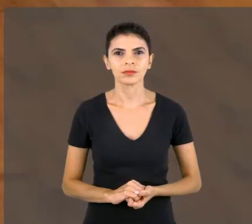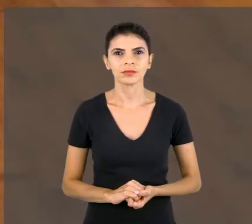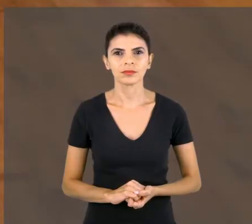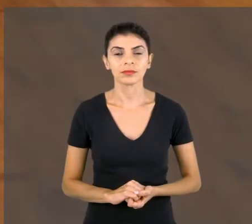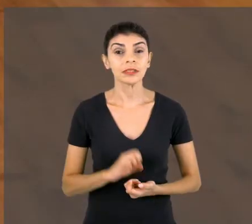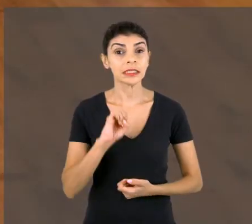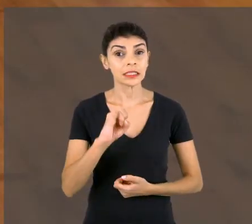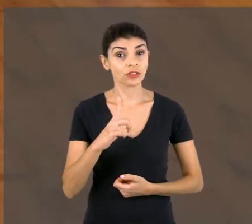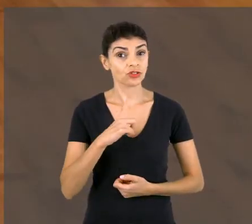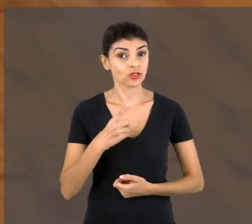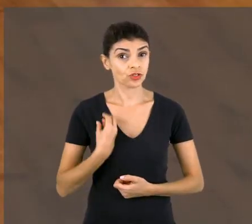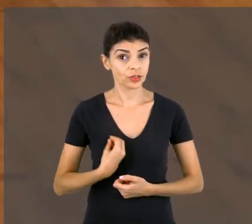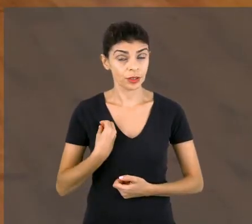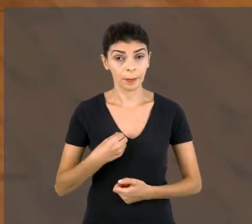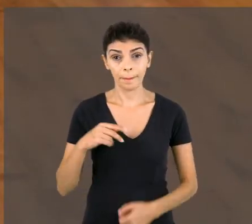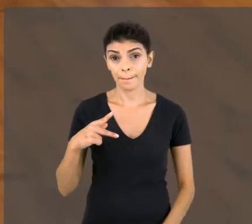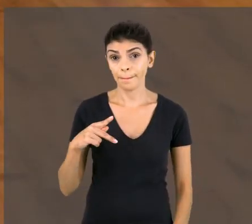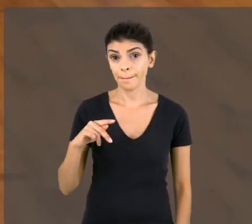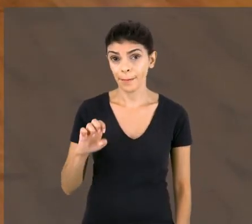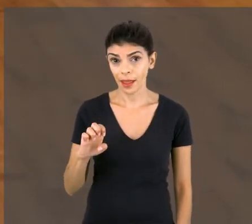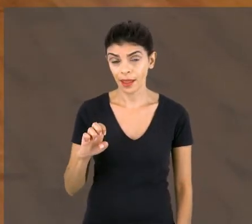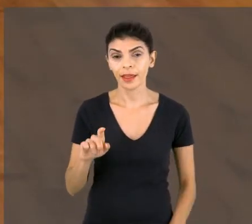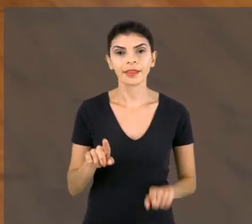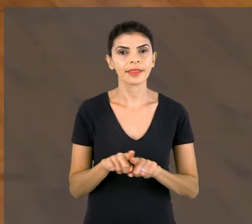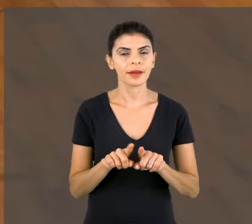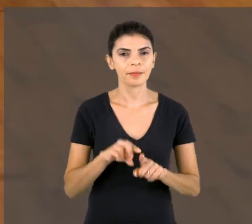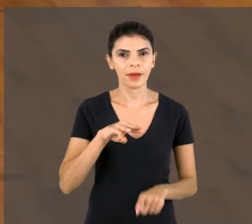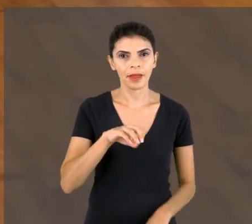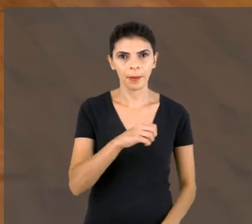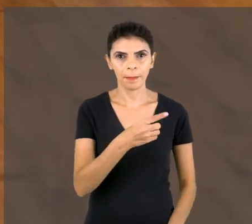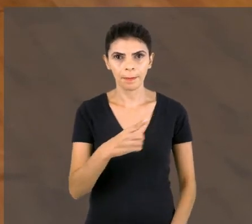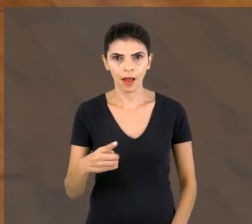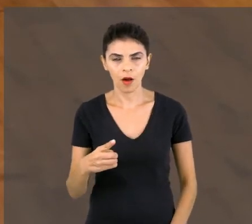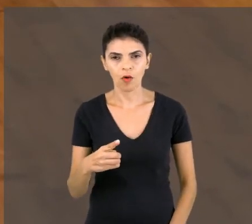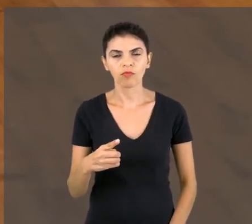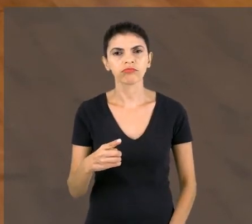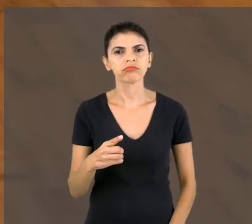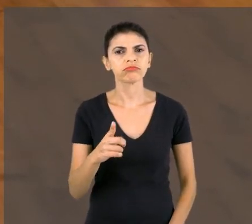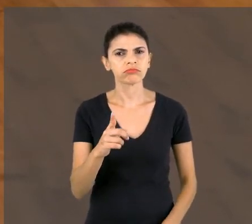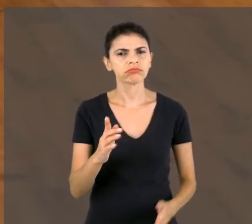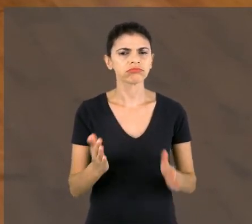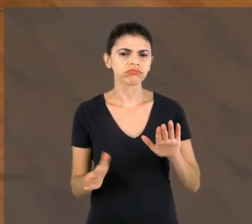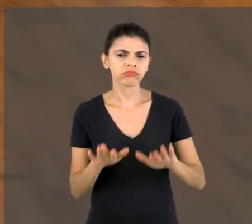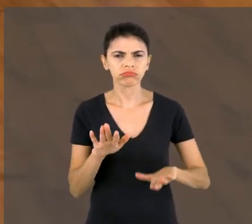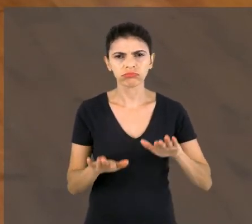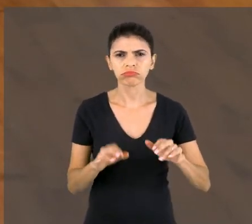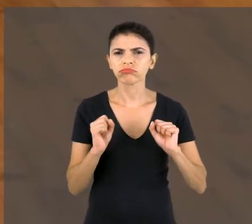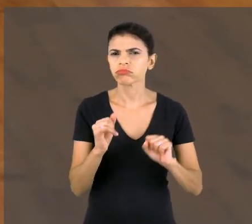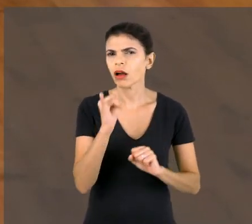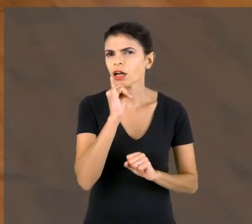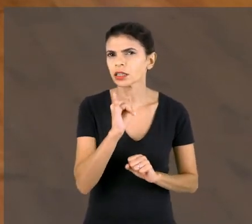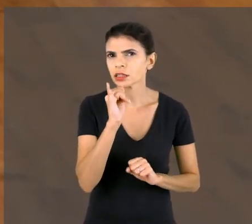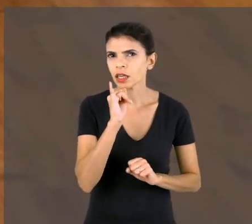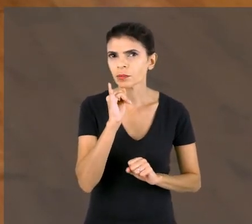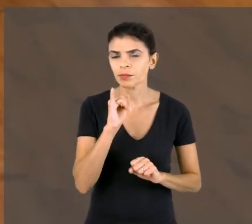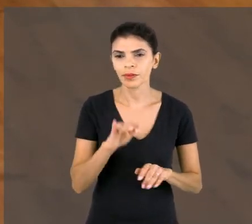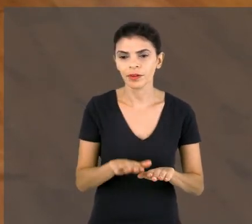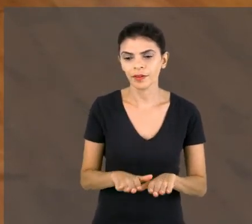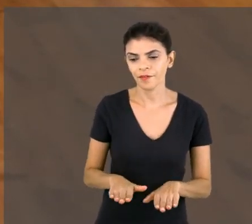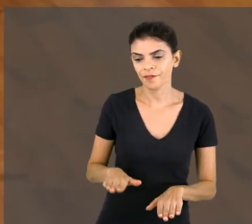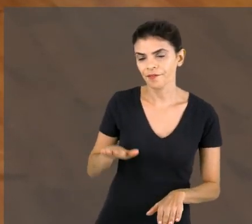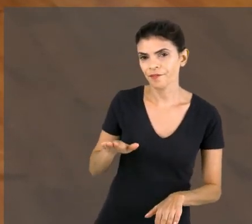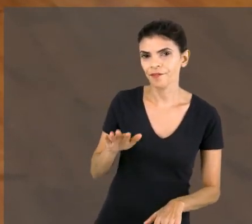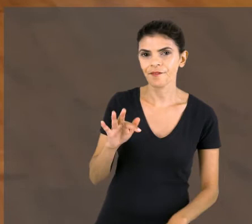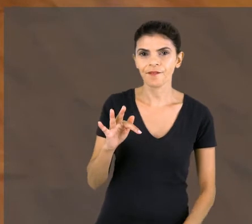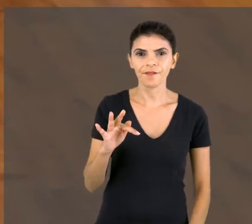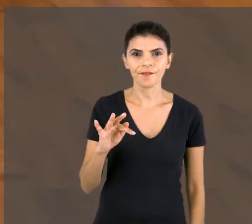Quando a gente estiver no pé mão, existem diversas posições que o seu outro pé podem ficar. Como, por exemplo, no